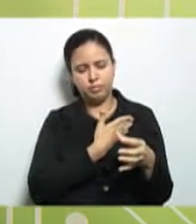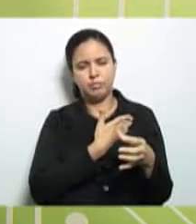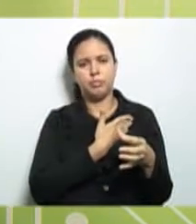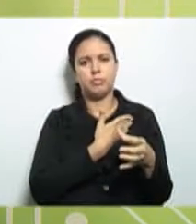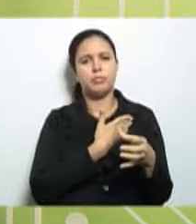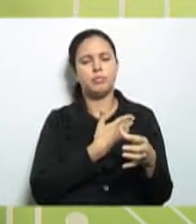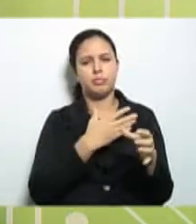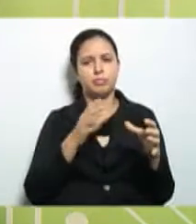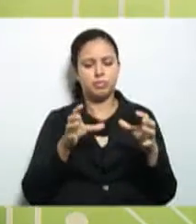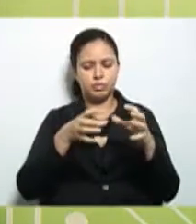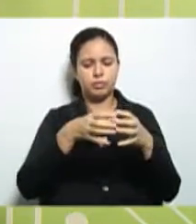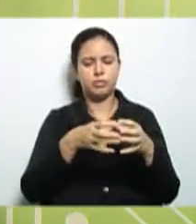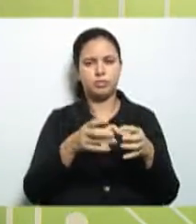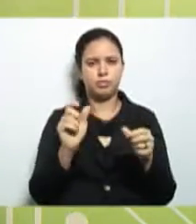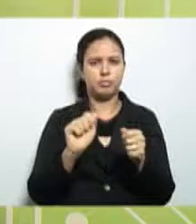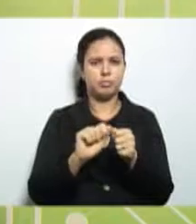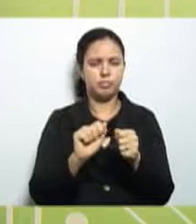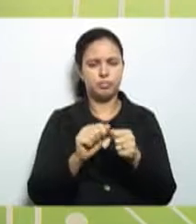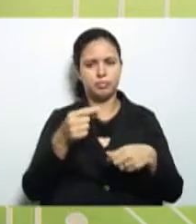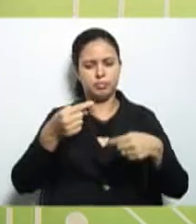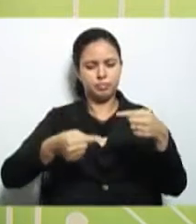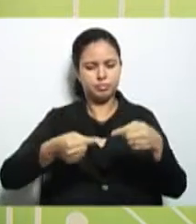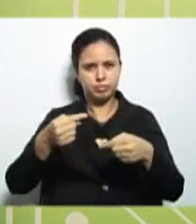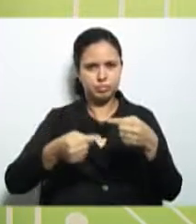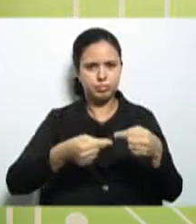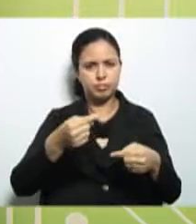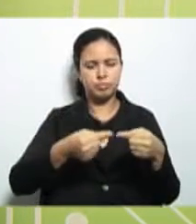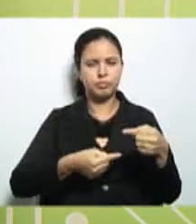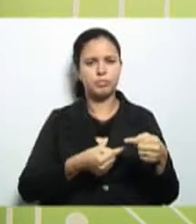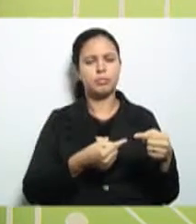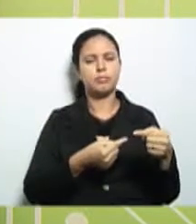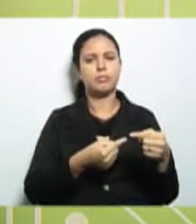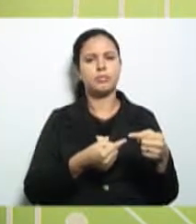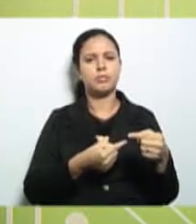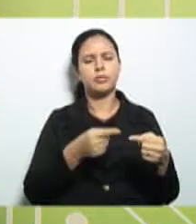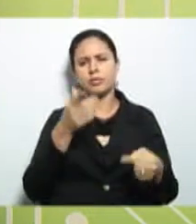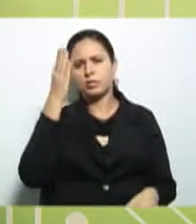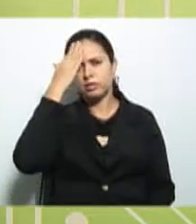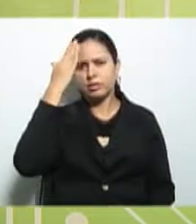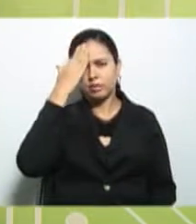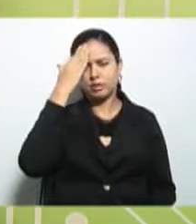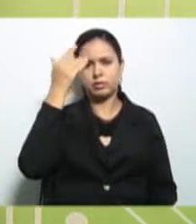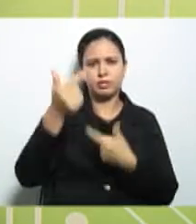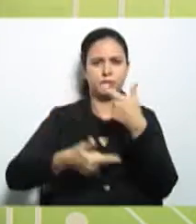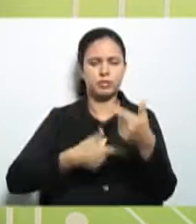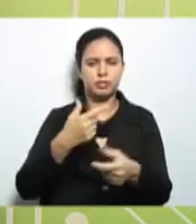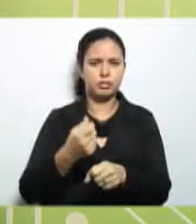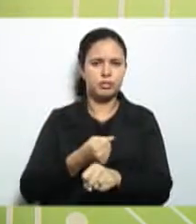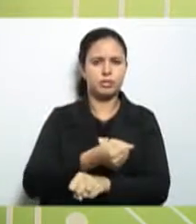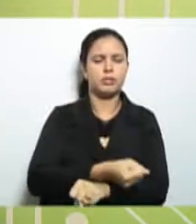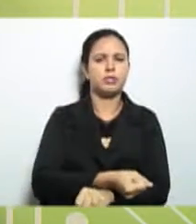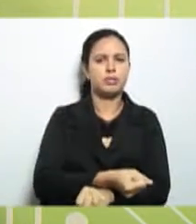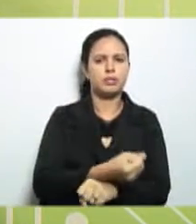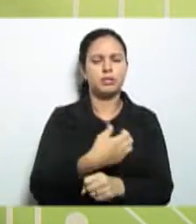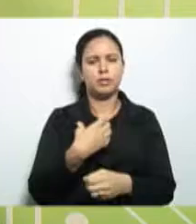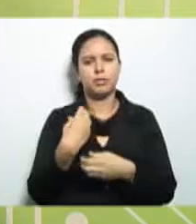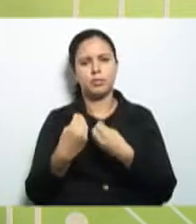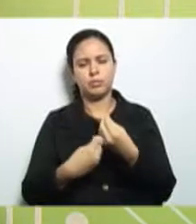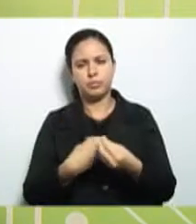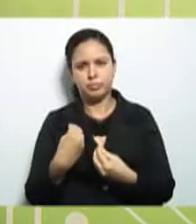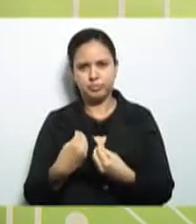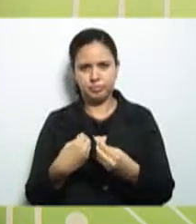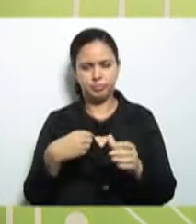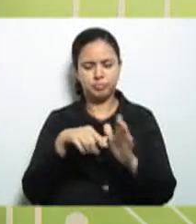sala, né? Você vai discutir sobre isso, o que você sabe sobre trabalho escravo, como foi a aula, né?